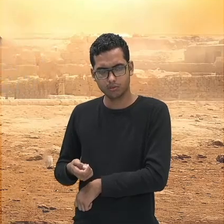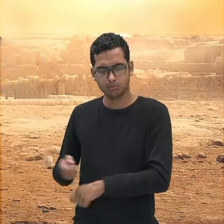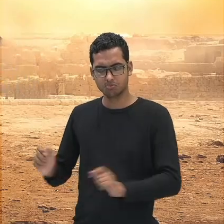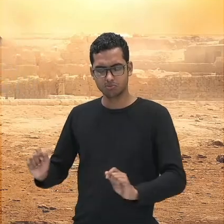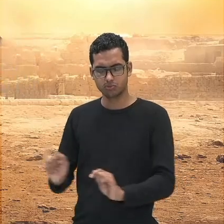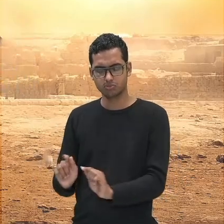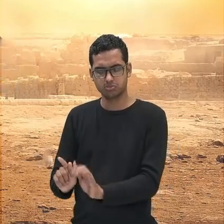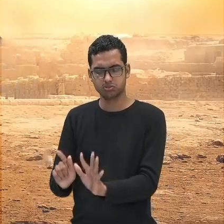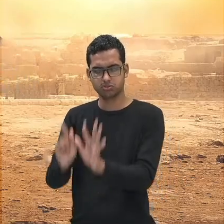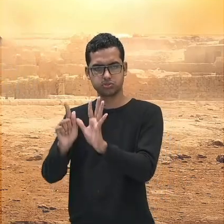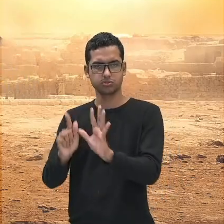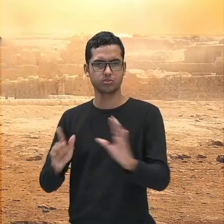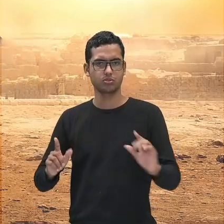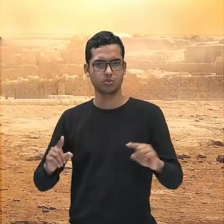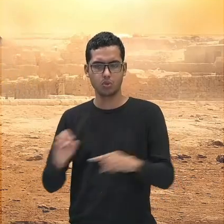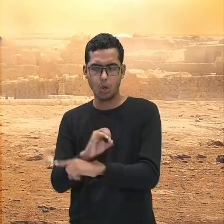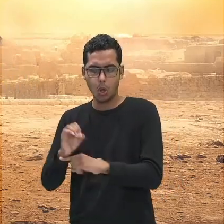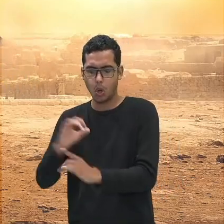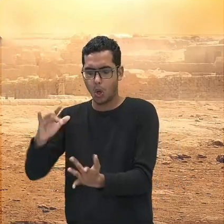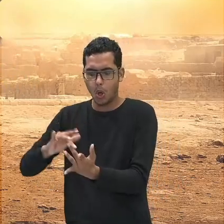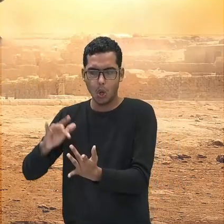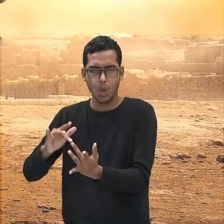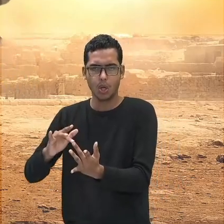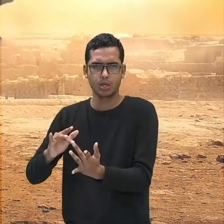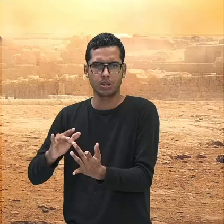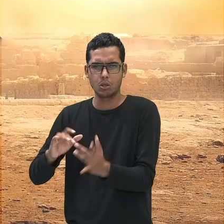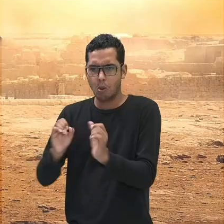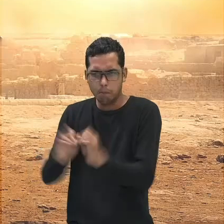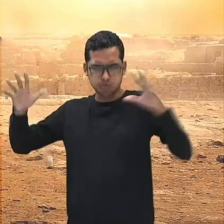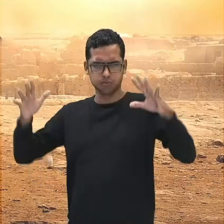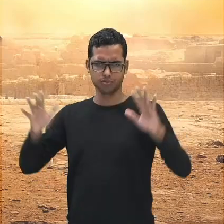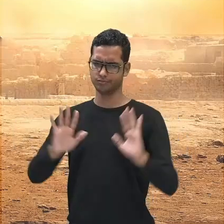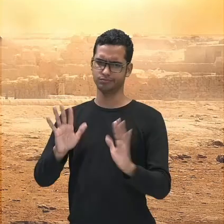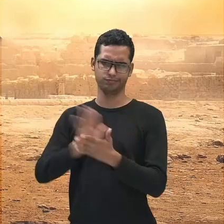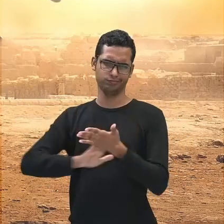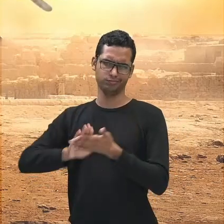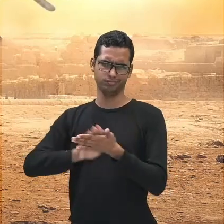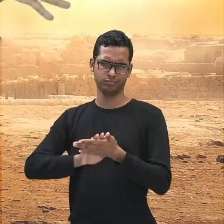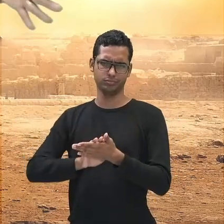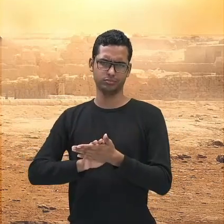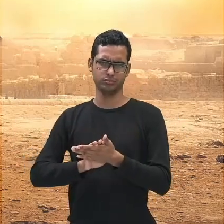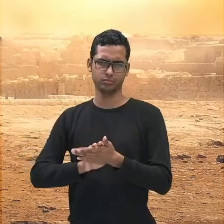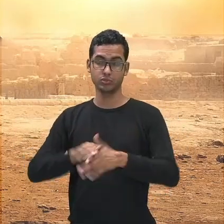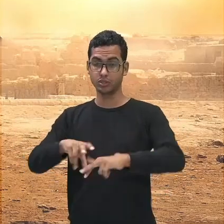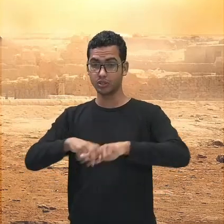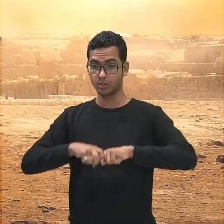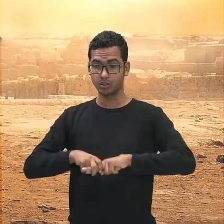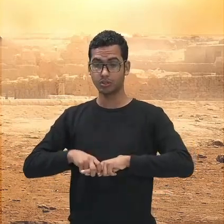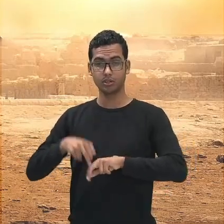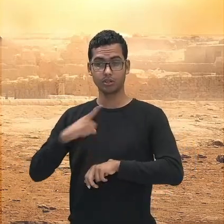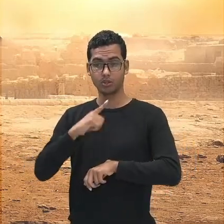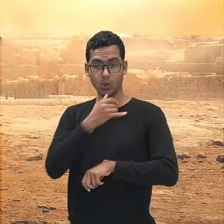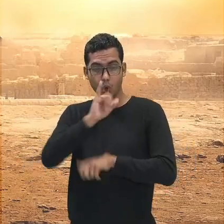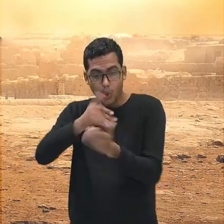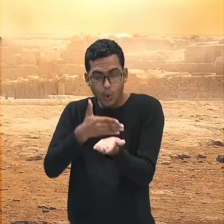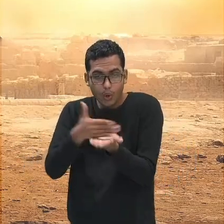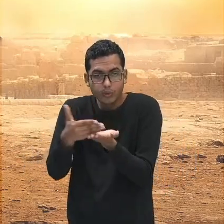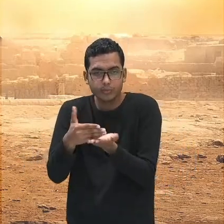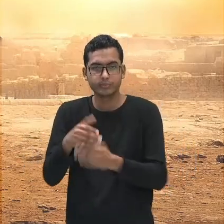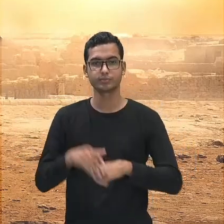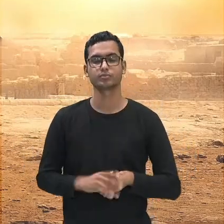Não faz. Eles têm afinidade, não é verdade? Só que não tem energia de ativação. Aí o que acontece?